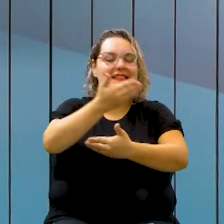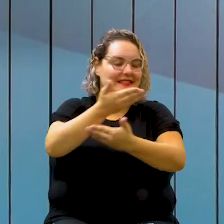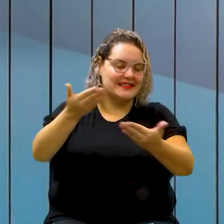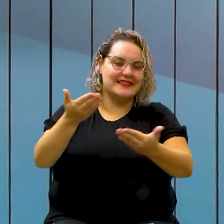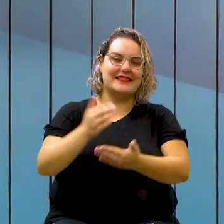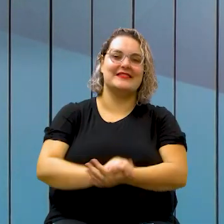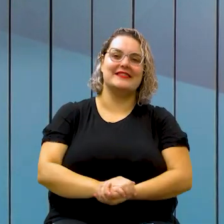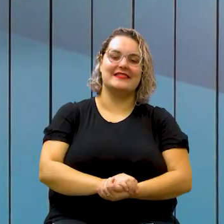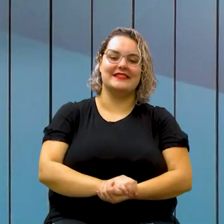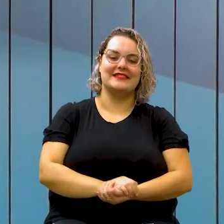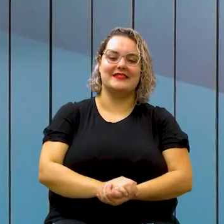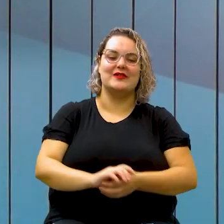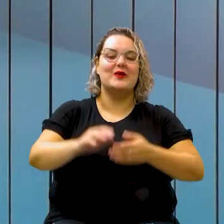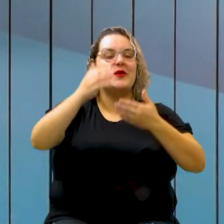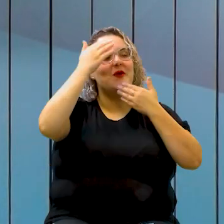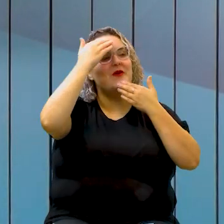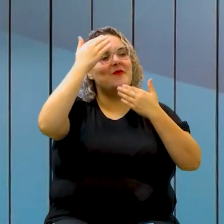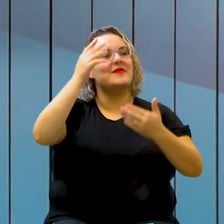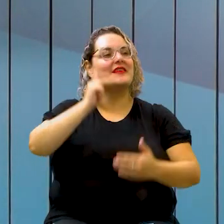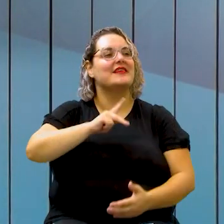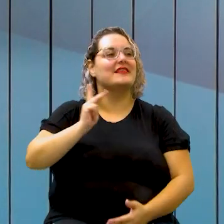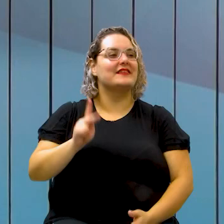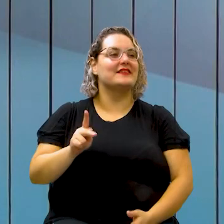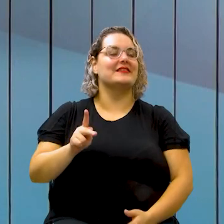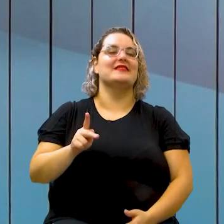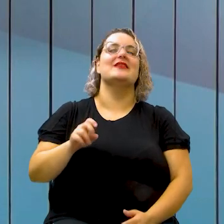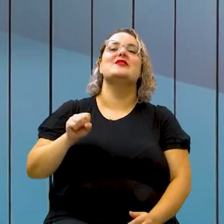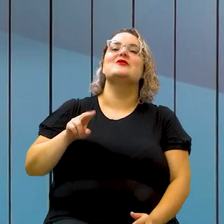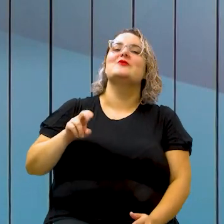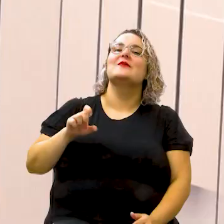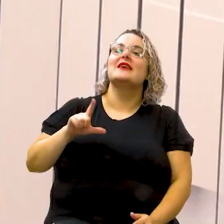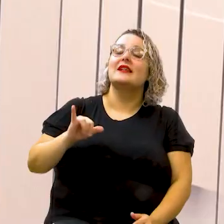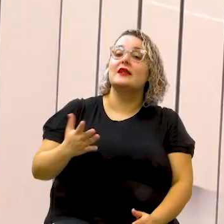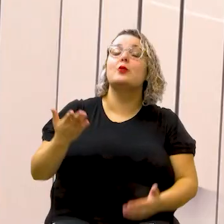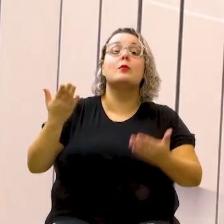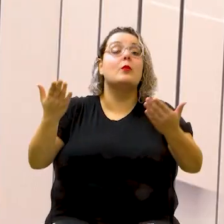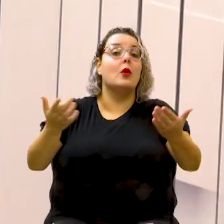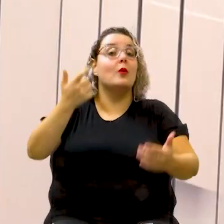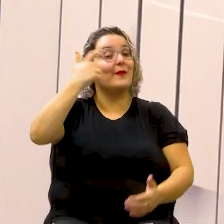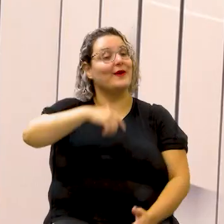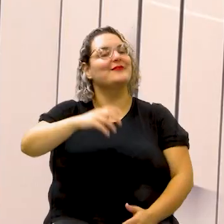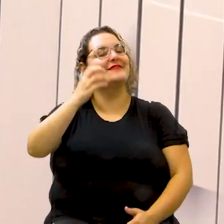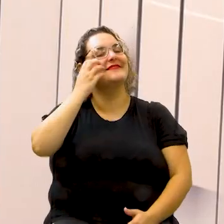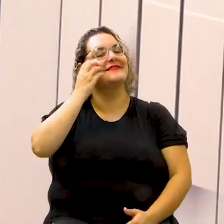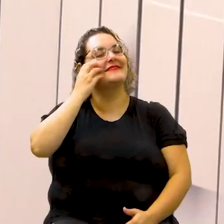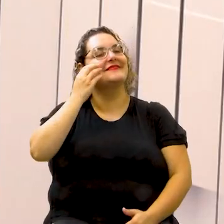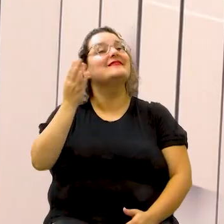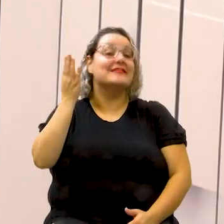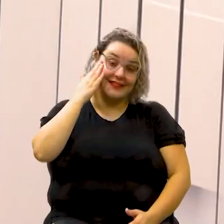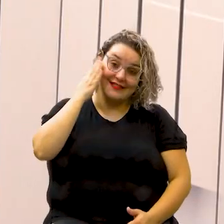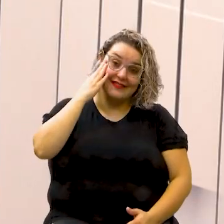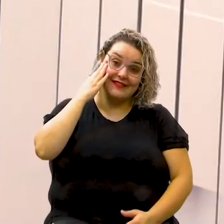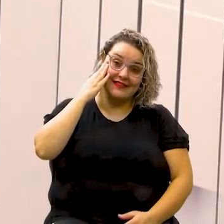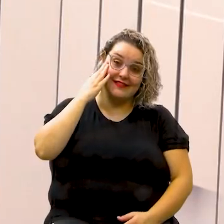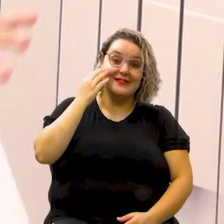Eu que agradeço a vocês. Valeu, muito obrigado à professora Sueli. Bom, pessoal, eu sou André